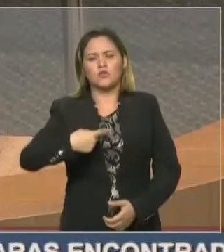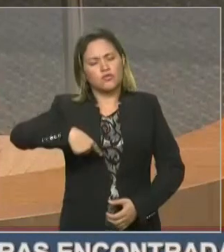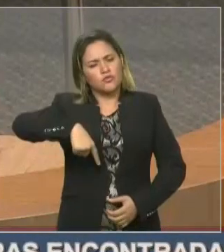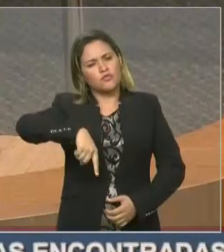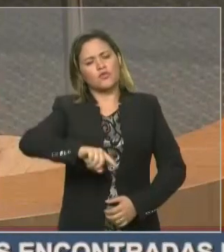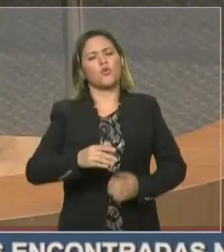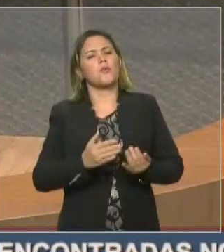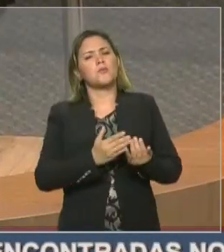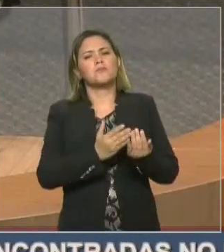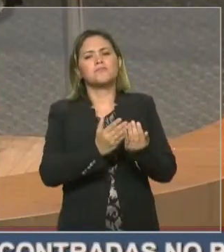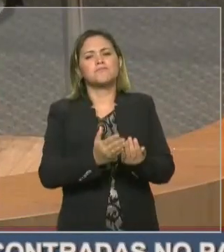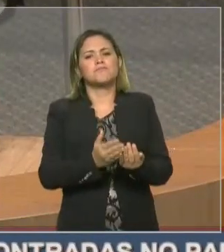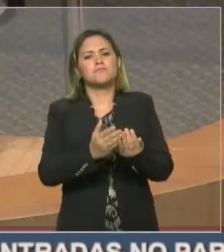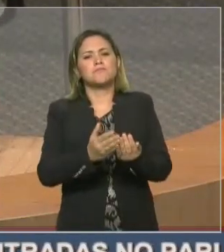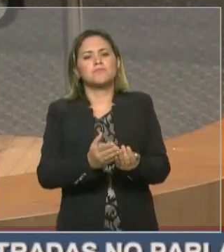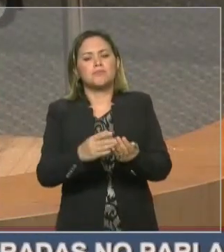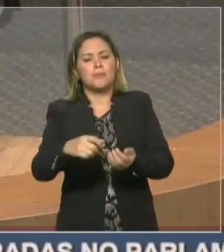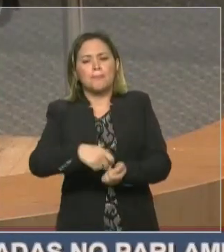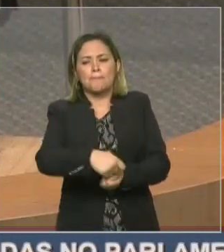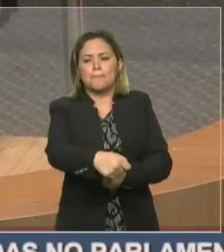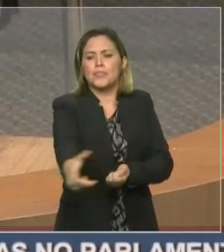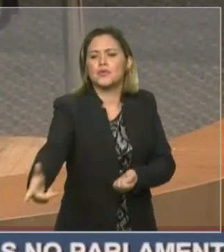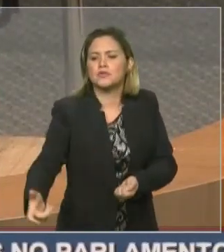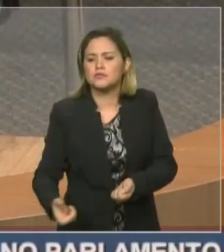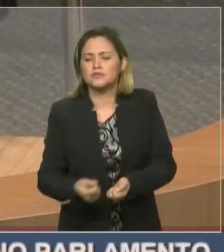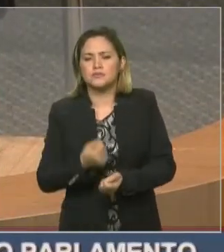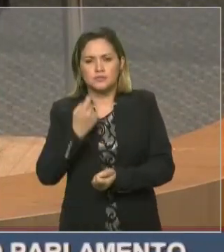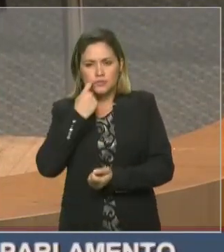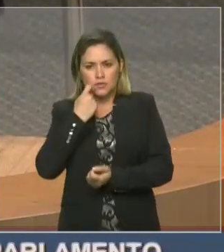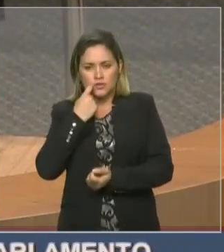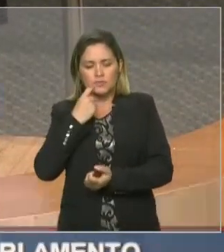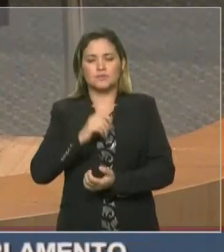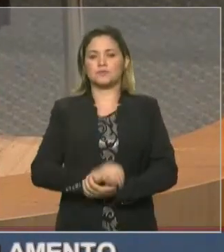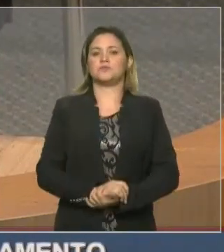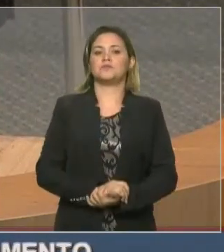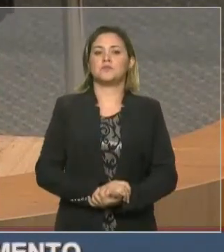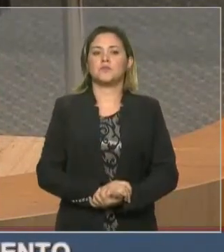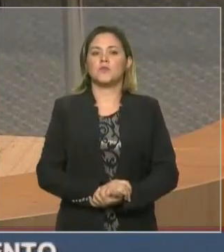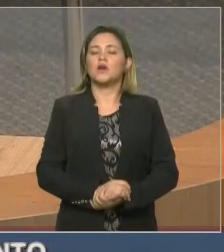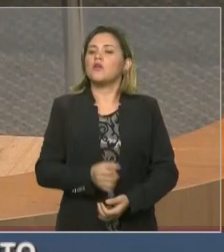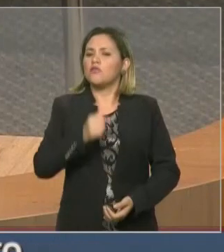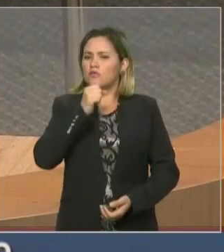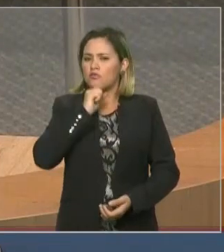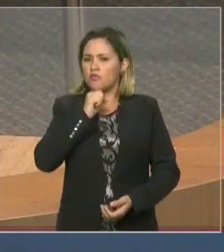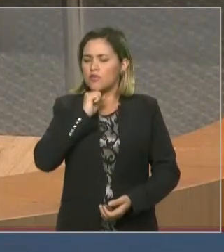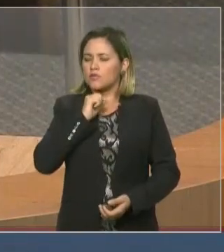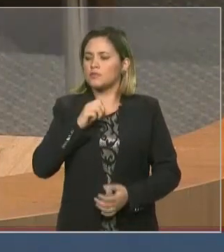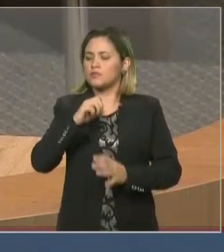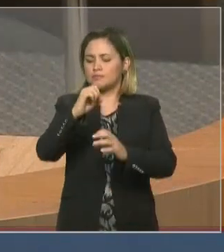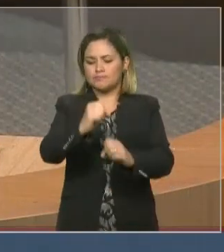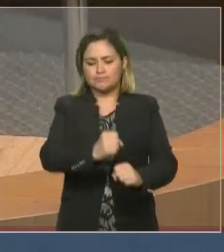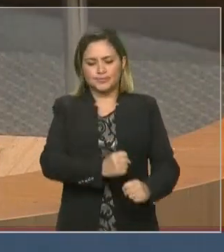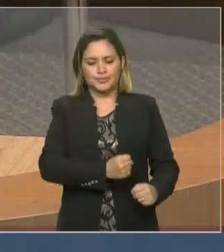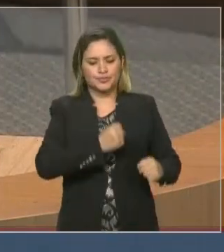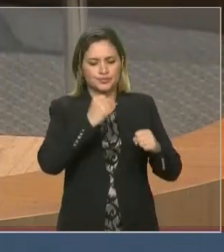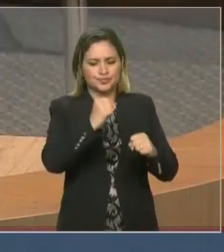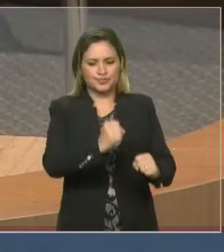E quando desceu a barranca, o velho pegou o remo e dirigiu-se para a popa da